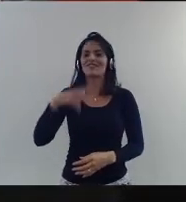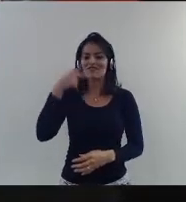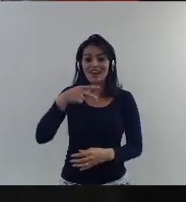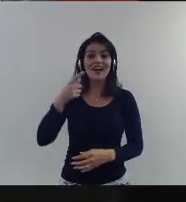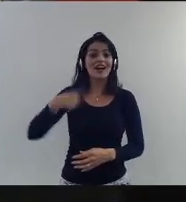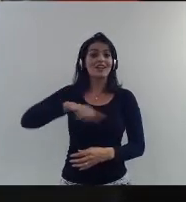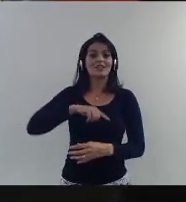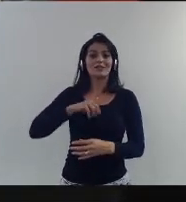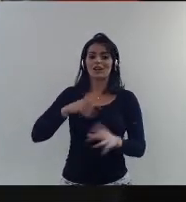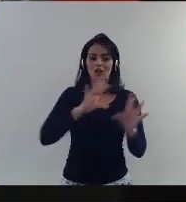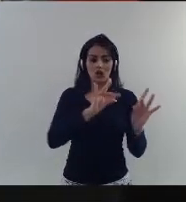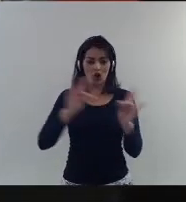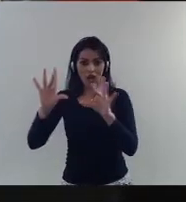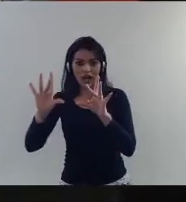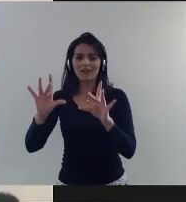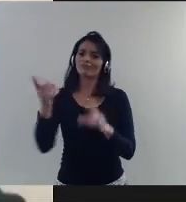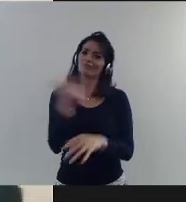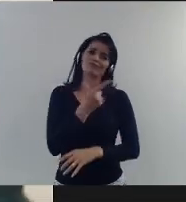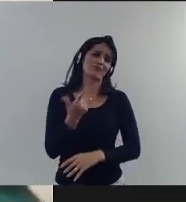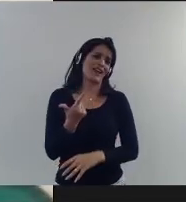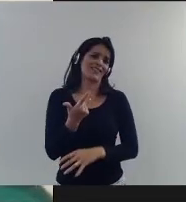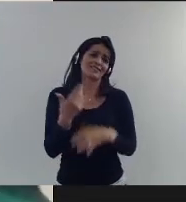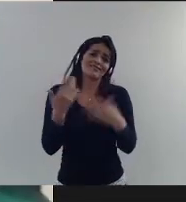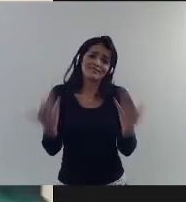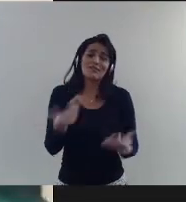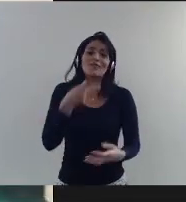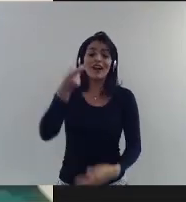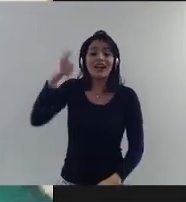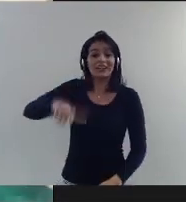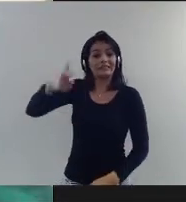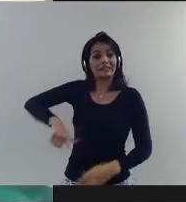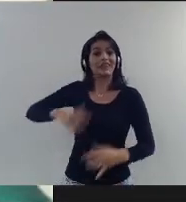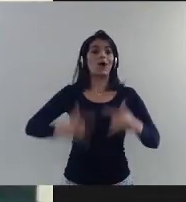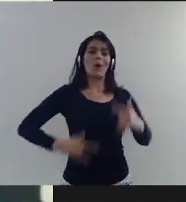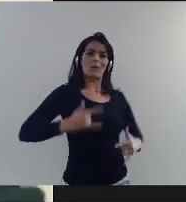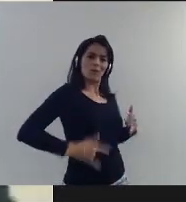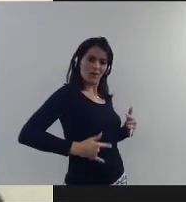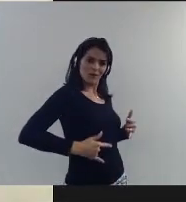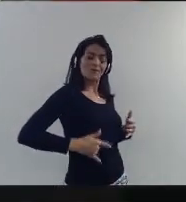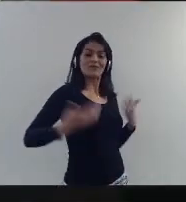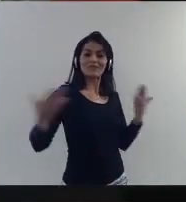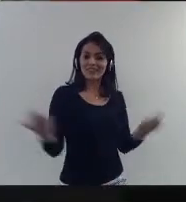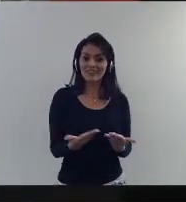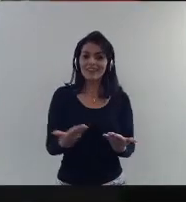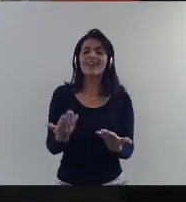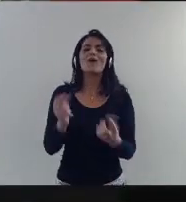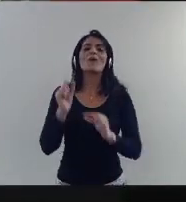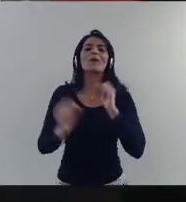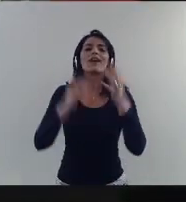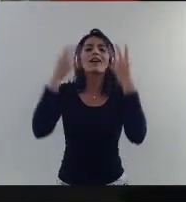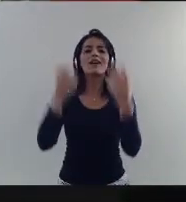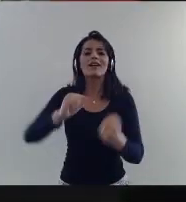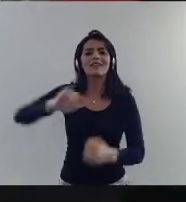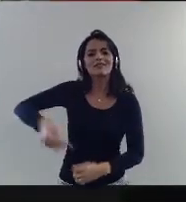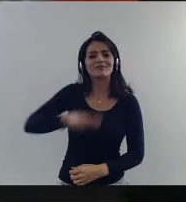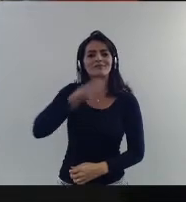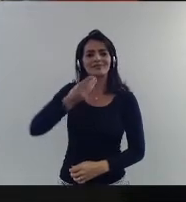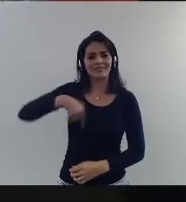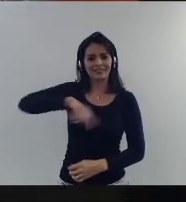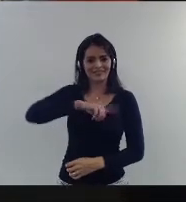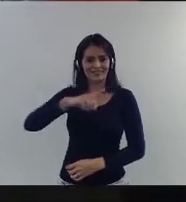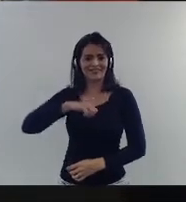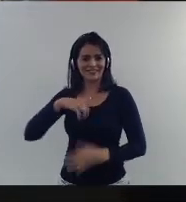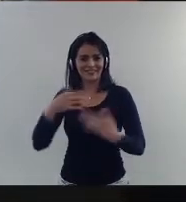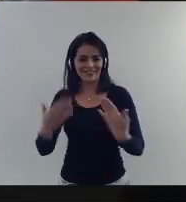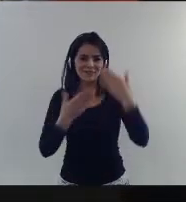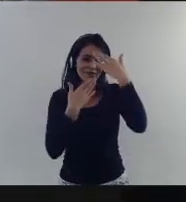fazer Ctrl+C, Ctrl+V, né? Então, deixa o repetitivo para o robô e vamos abraçar aí as oportunidades que nós temos.